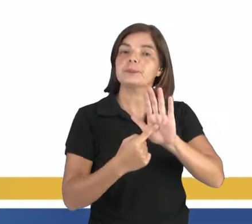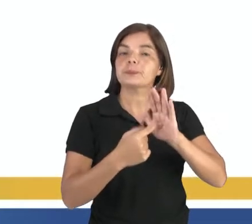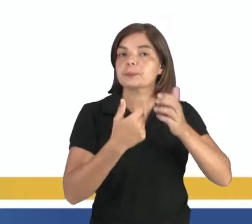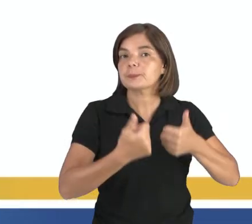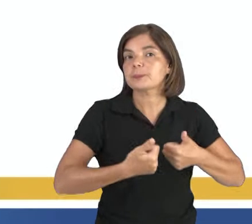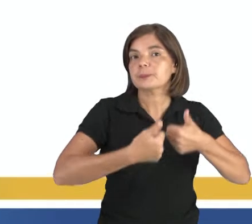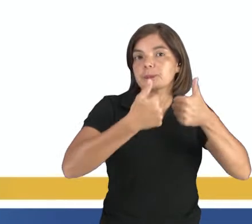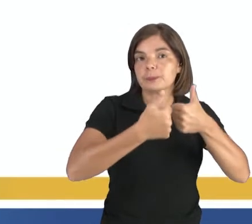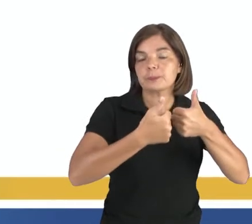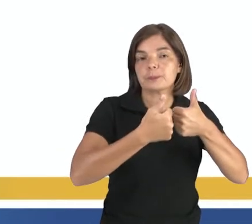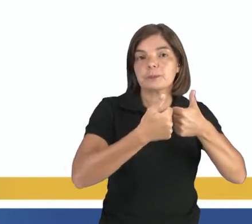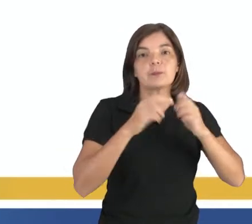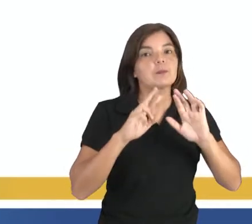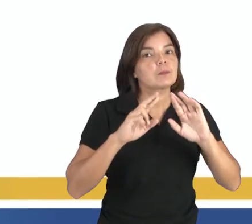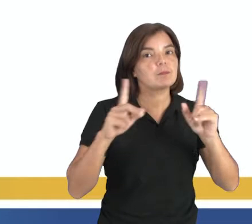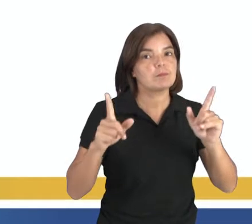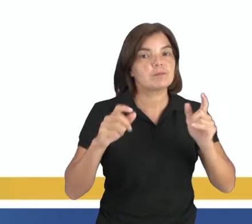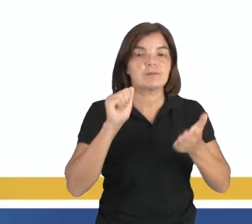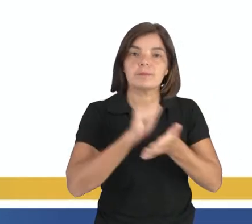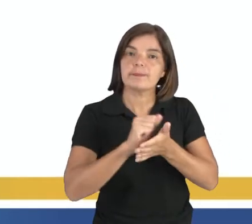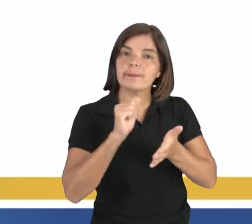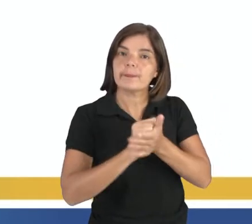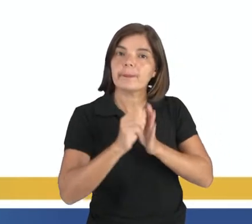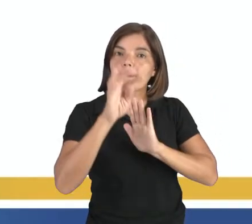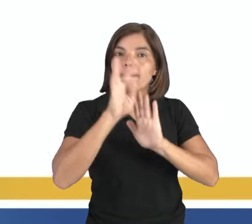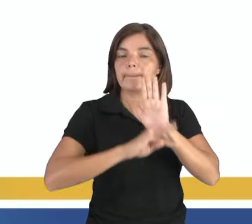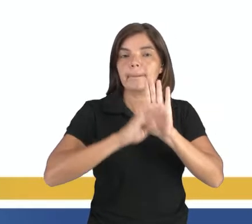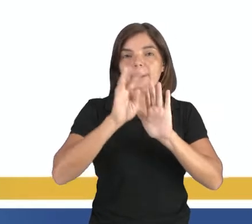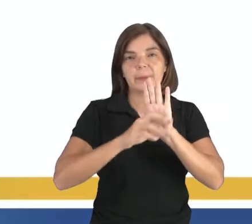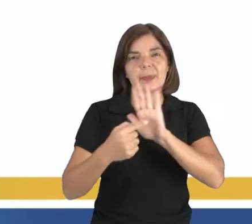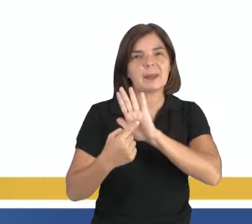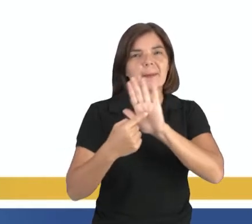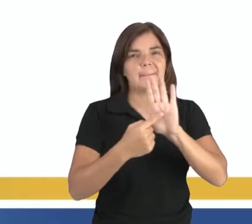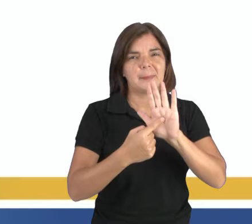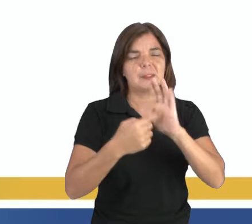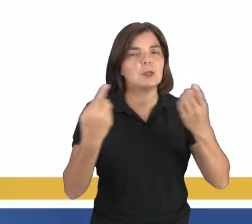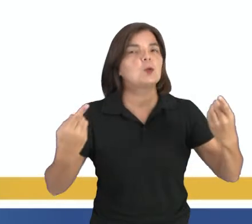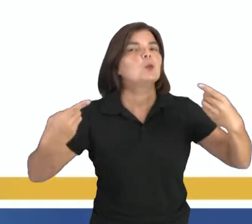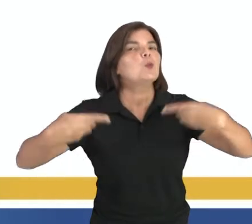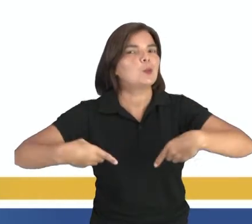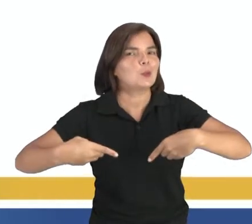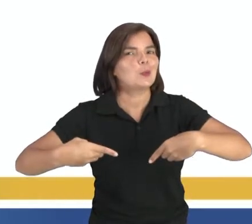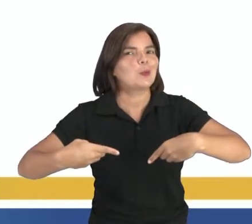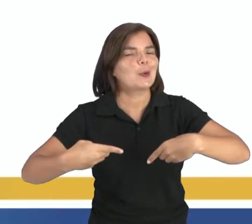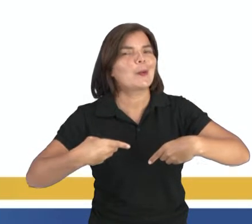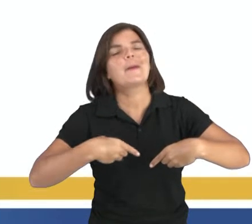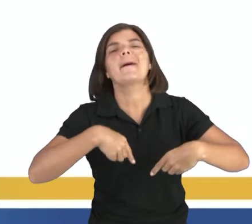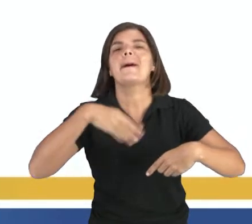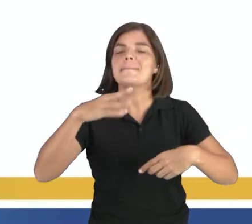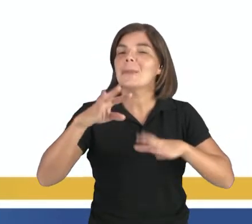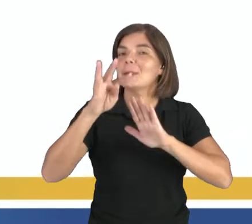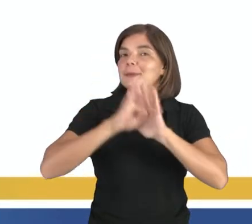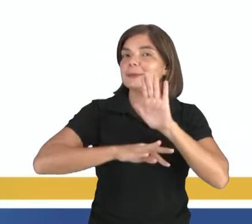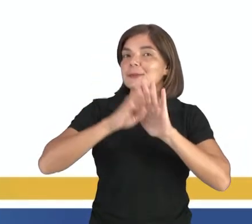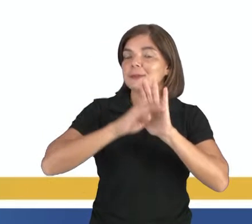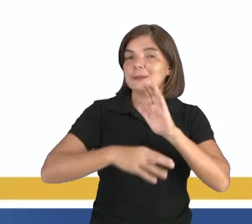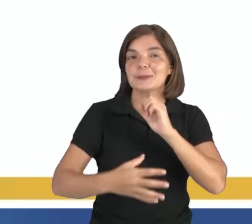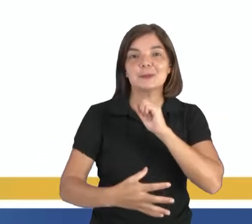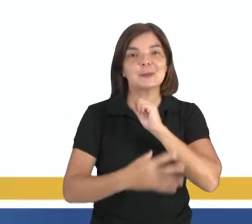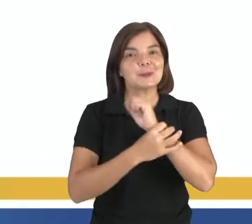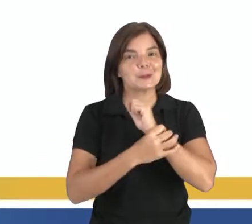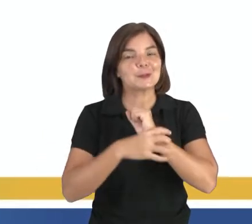bem como os contrários. O escritor do texto apresenta um debate oferecendo maior propriedade ao texto e garantindo